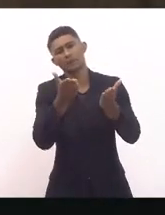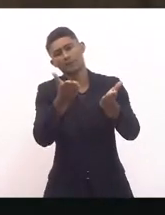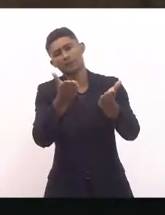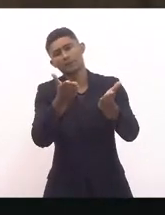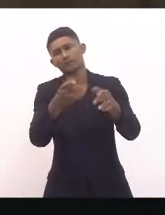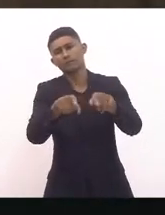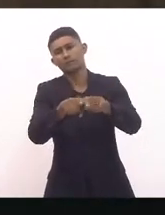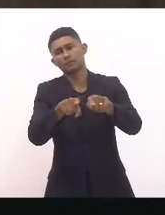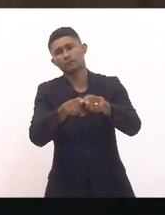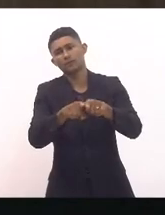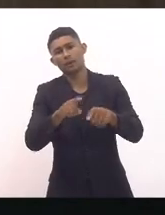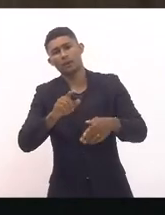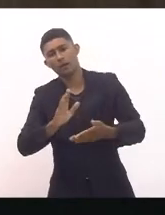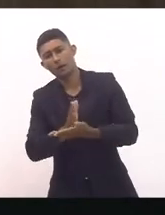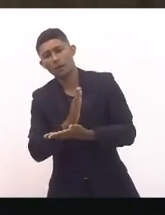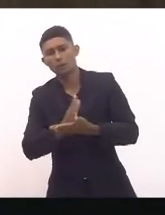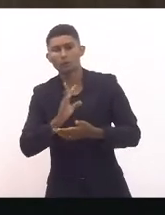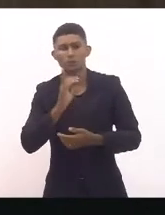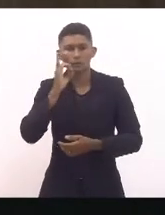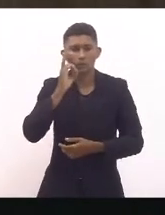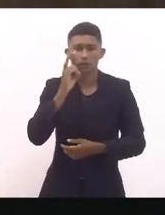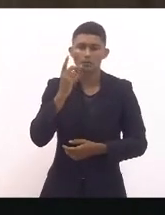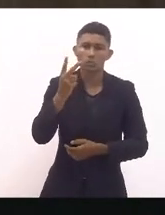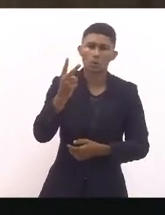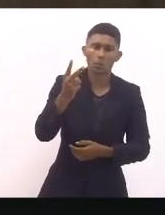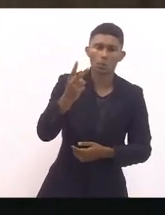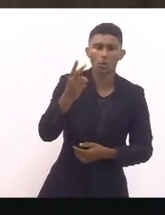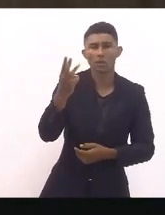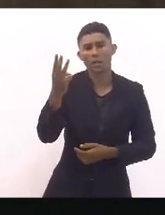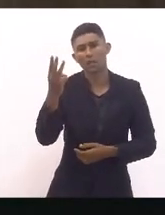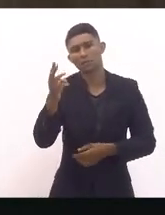três incautos que hoje vieram.